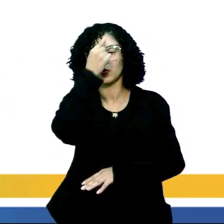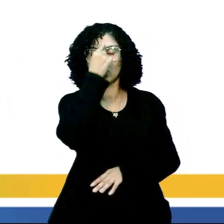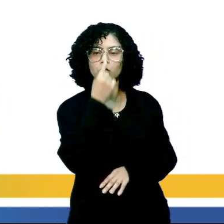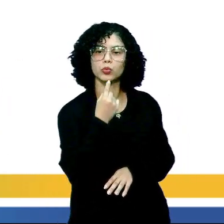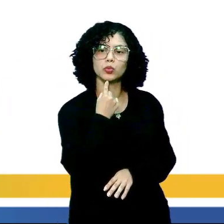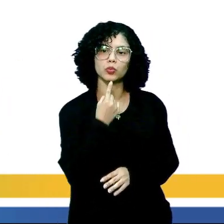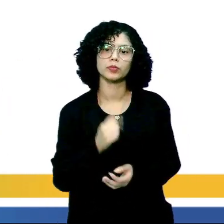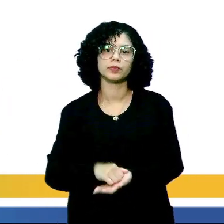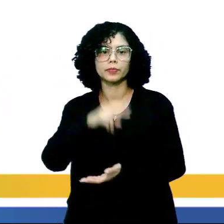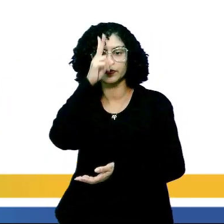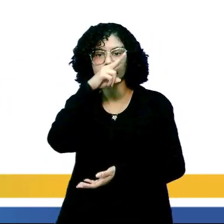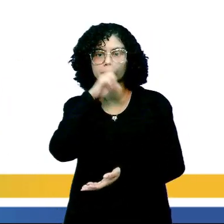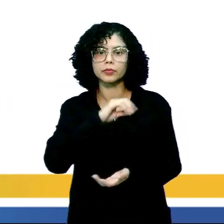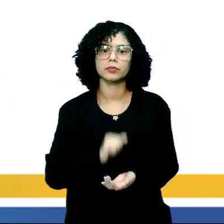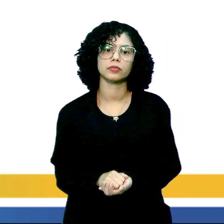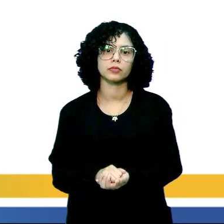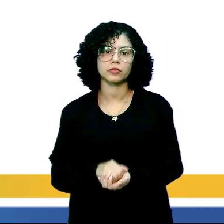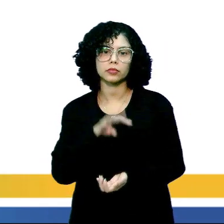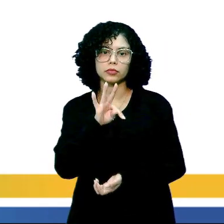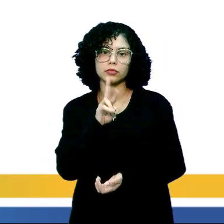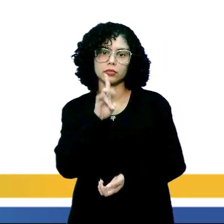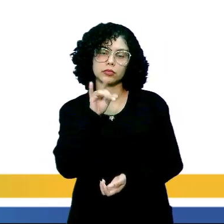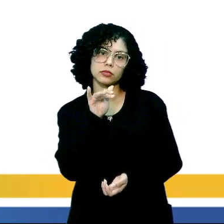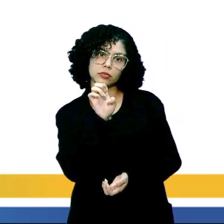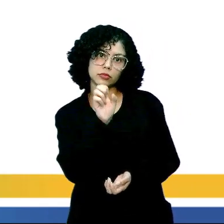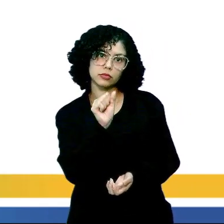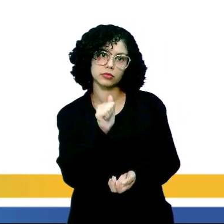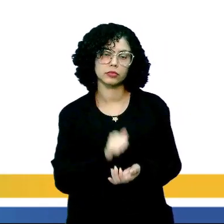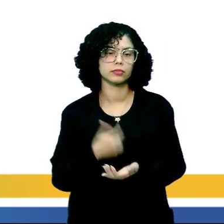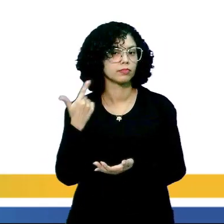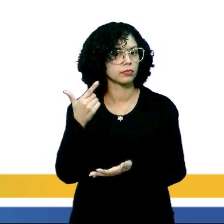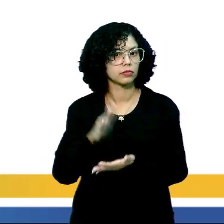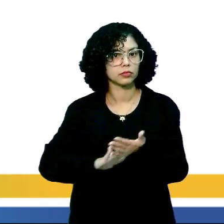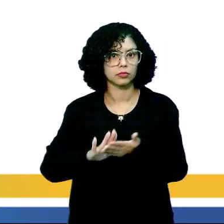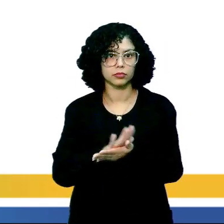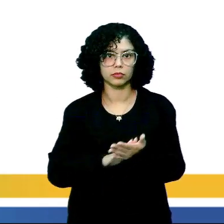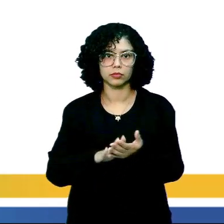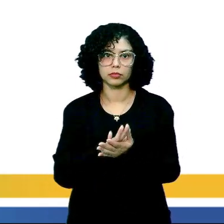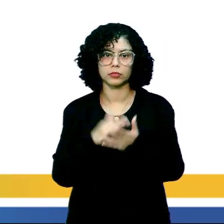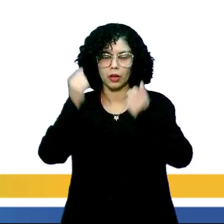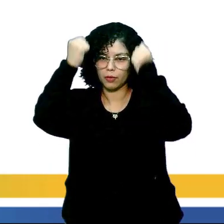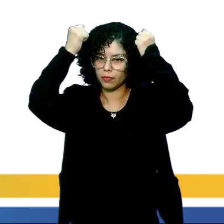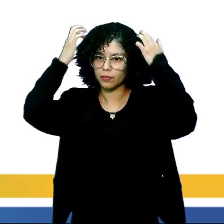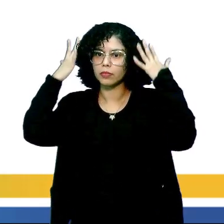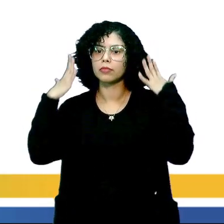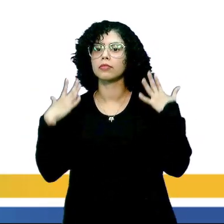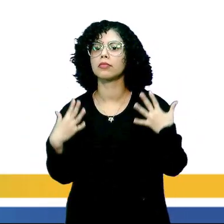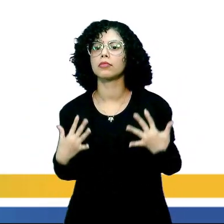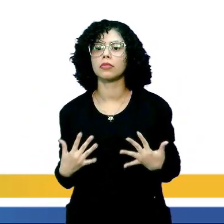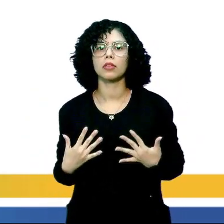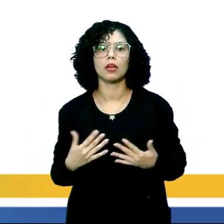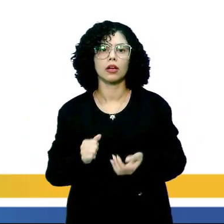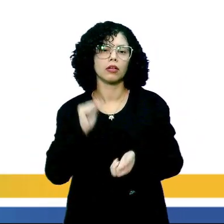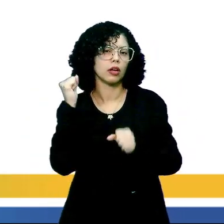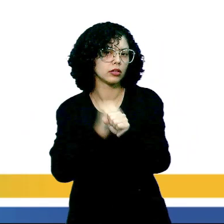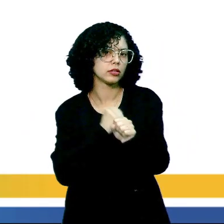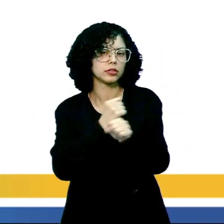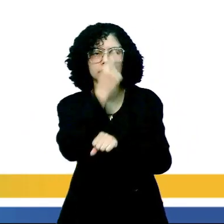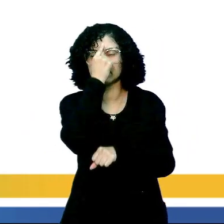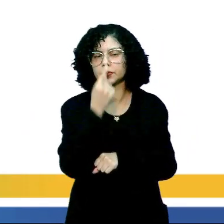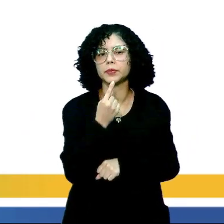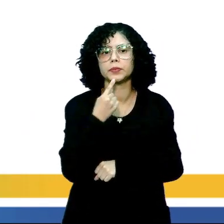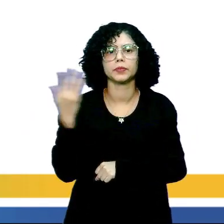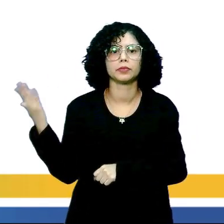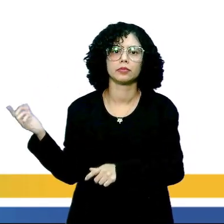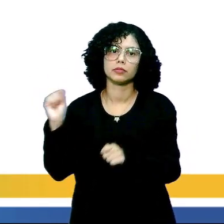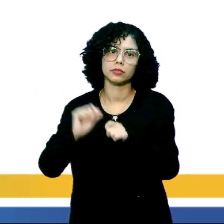né? Lembre-se, Tiradentes, ele não tinha barba grande, nem cabelo grande, né? Foi uma construção da imagem dele que